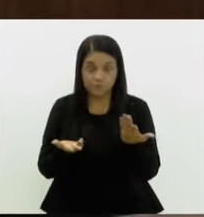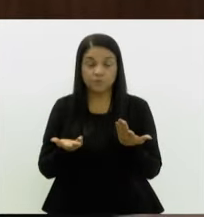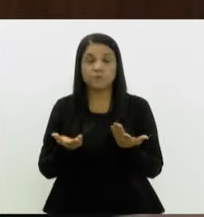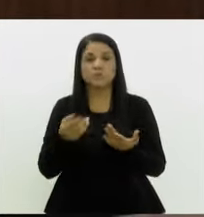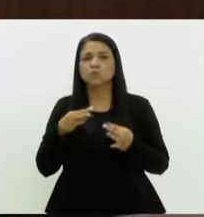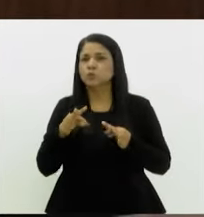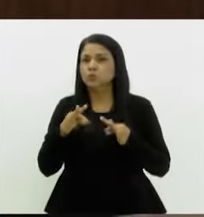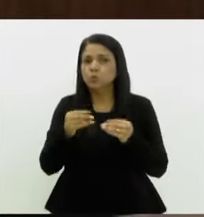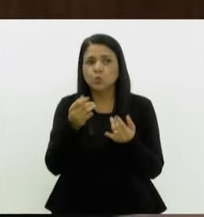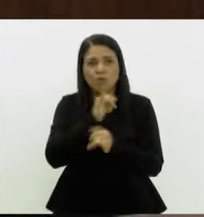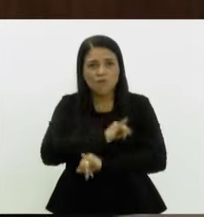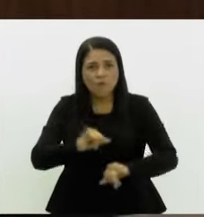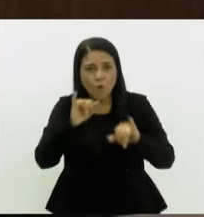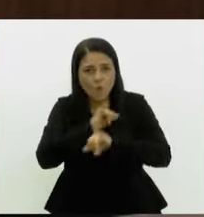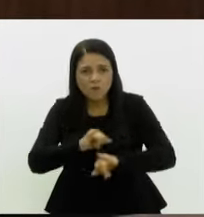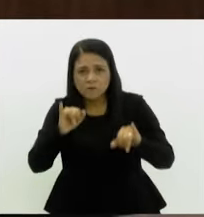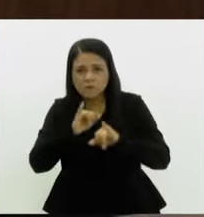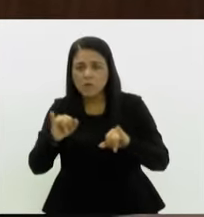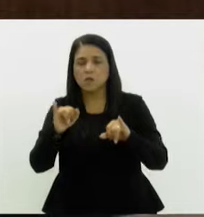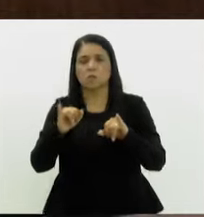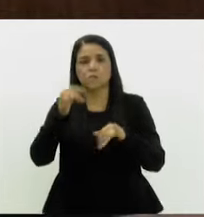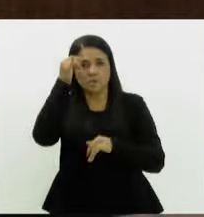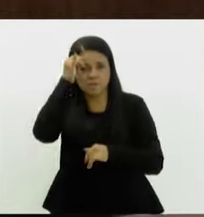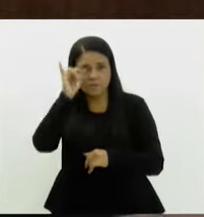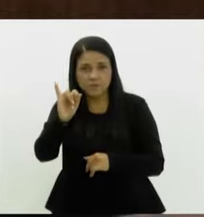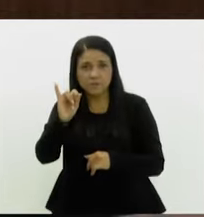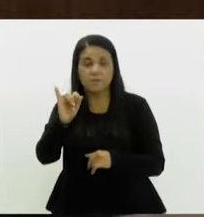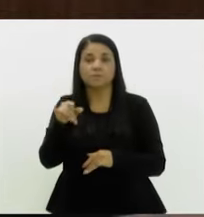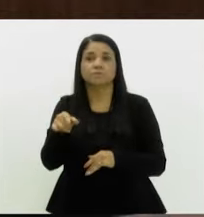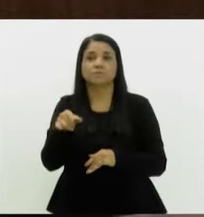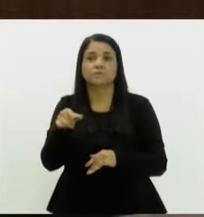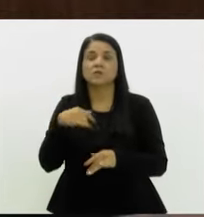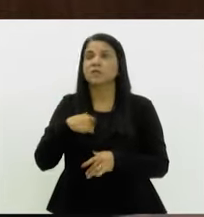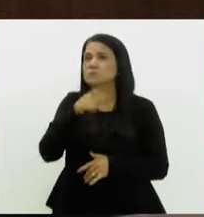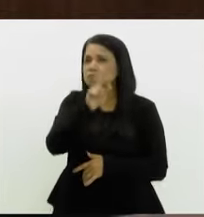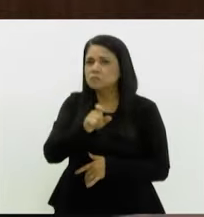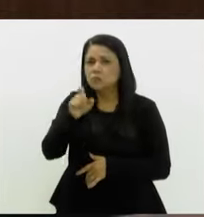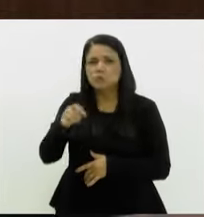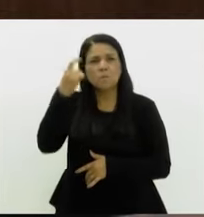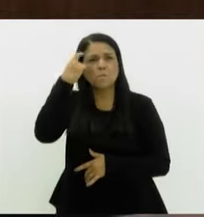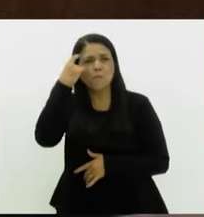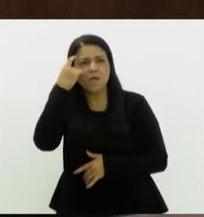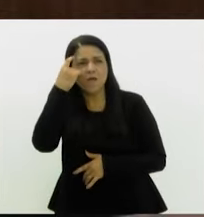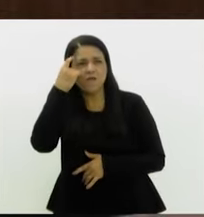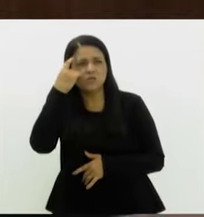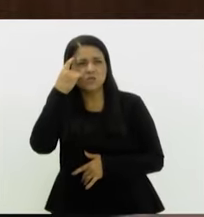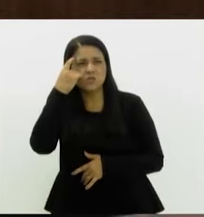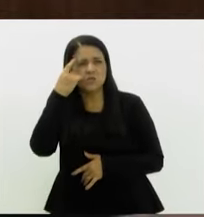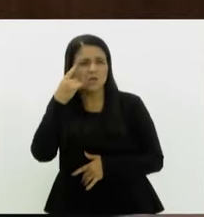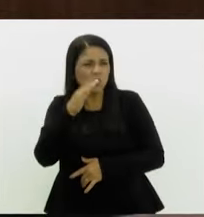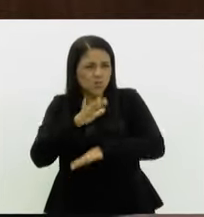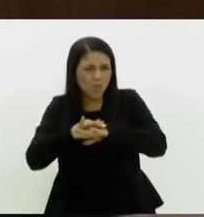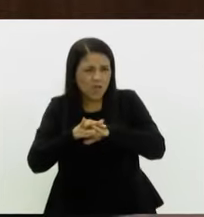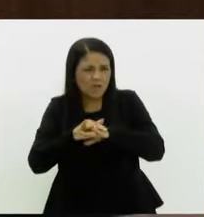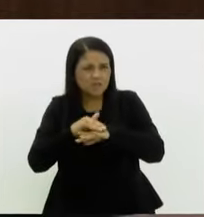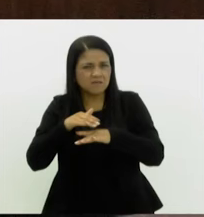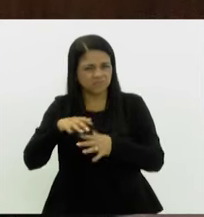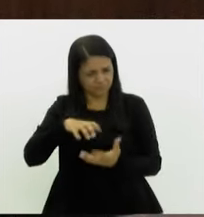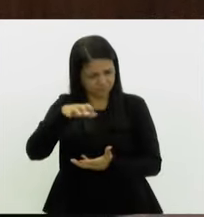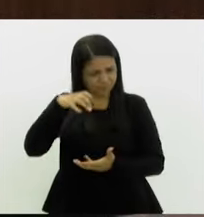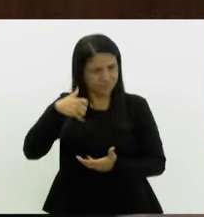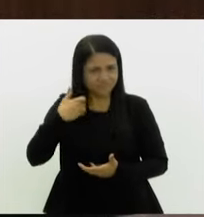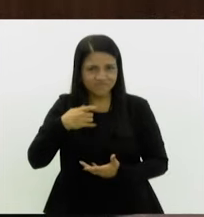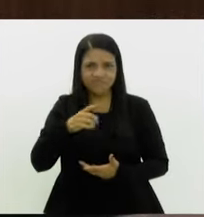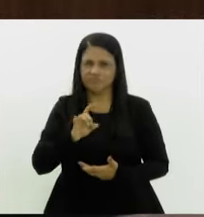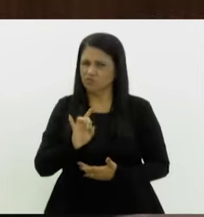informação e prevenção disso, e as pessoas acham que isso é uma doença só de pessoas com uma idade muito avançada. Não é